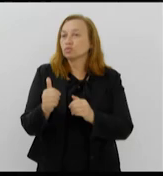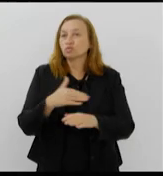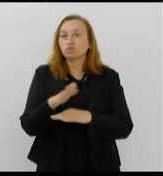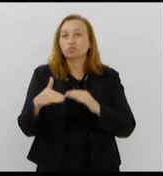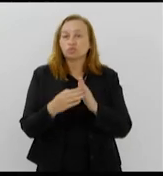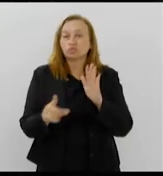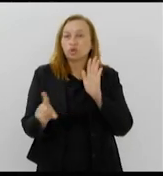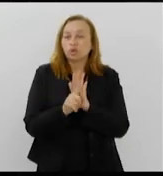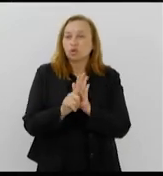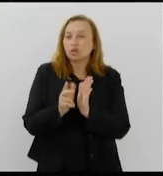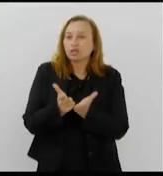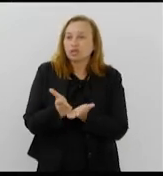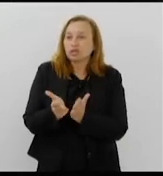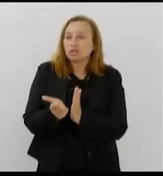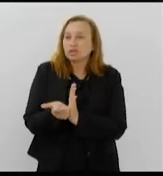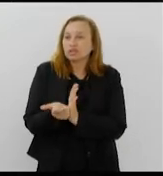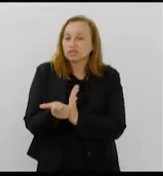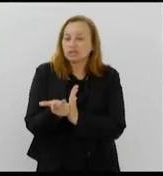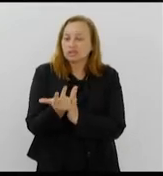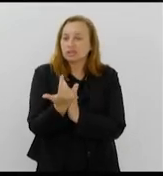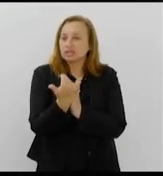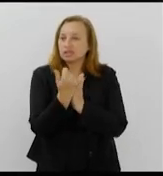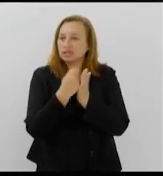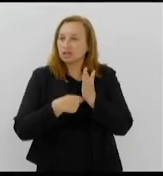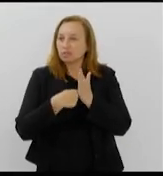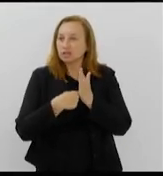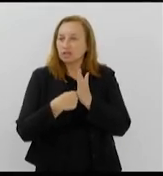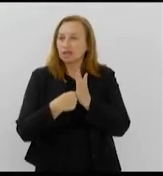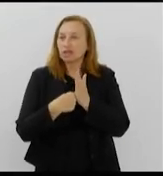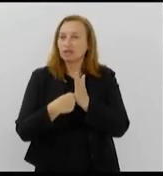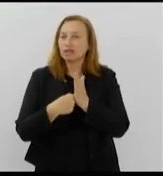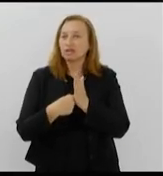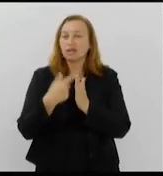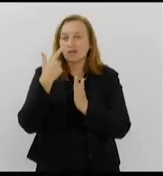legislação tributária e o desempenho da arrecadação.